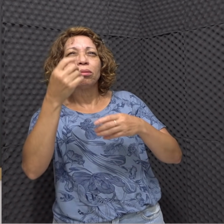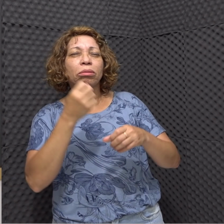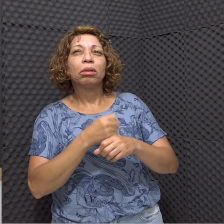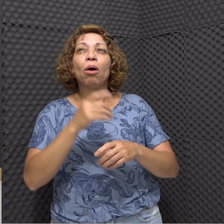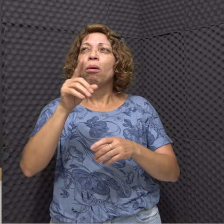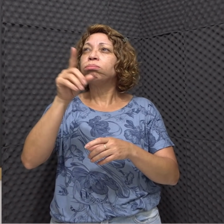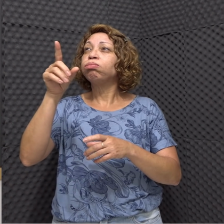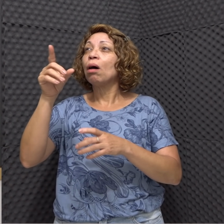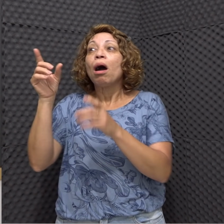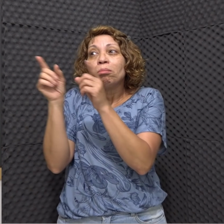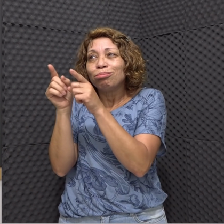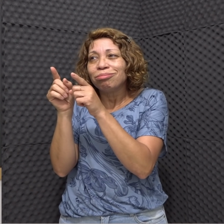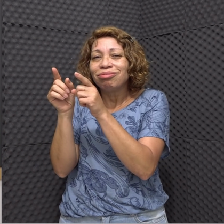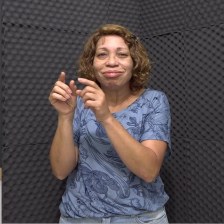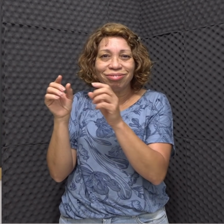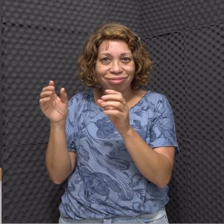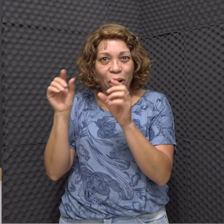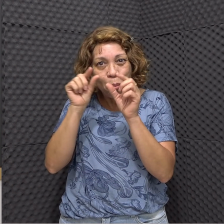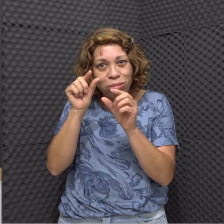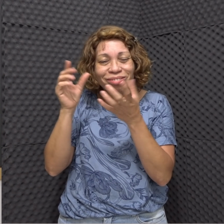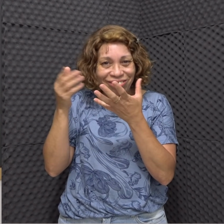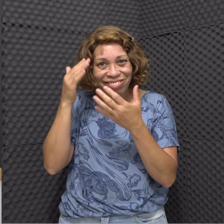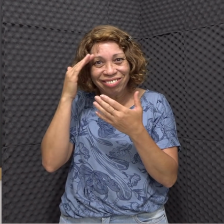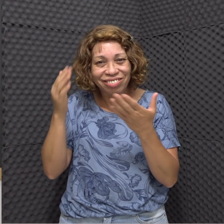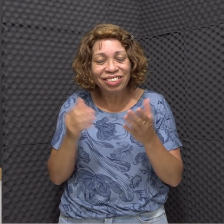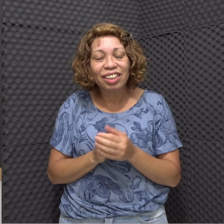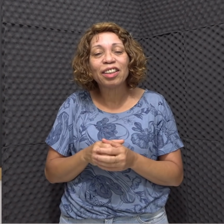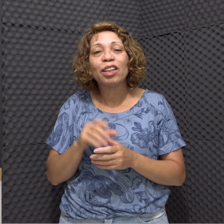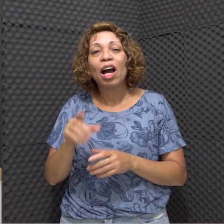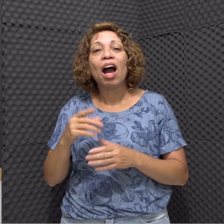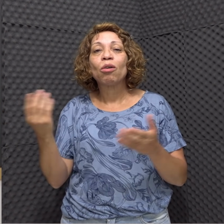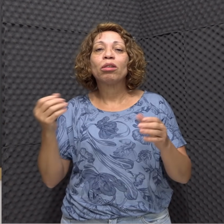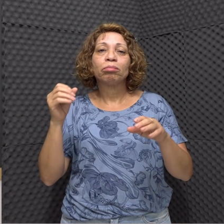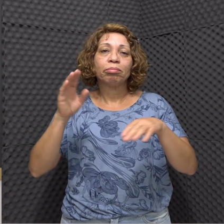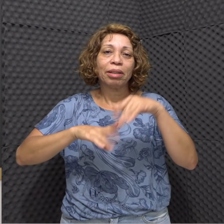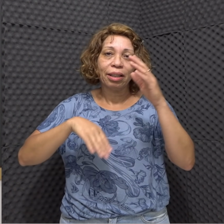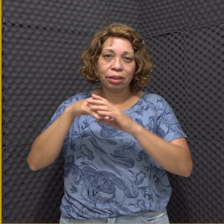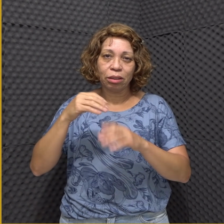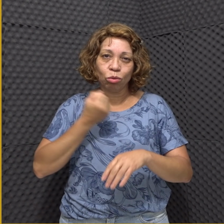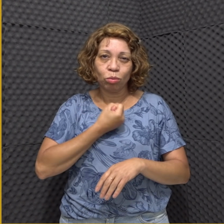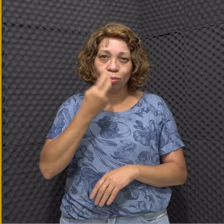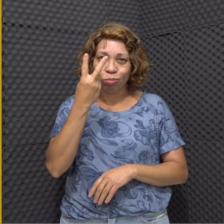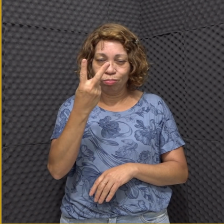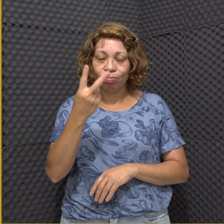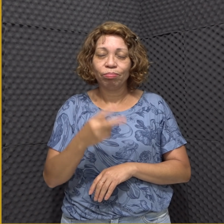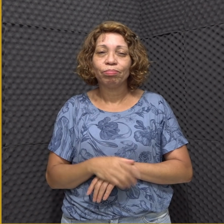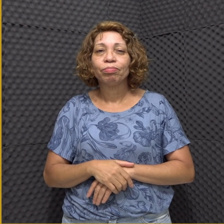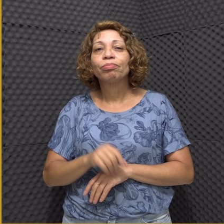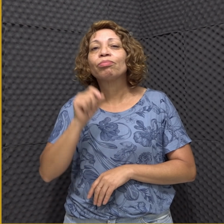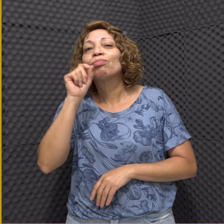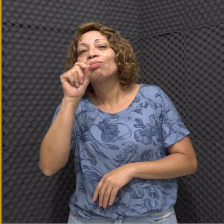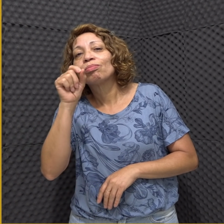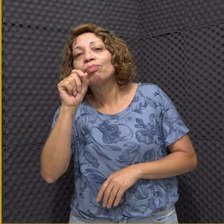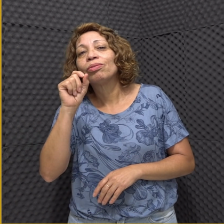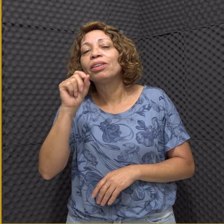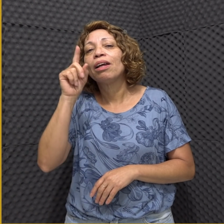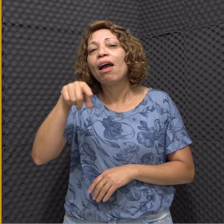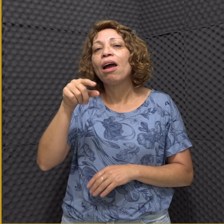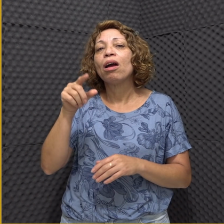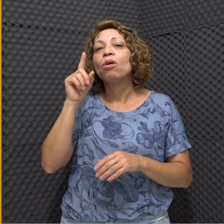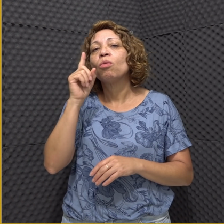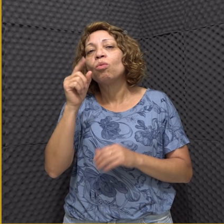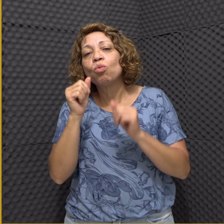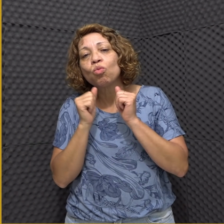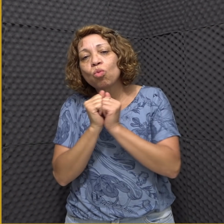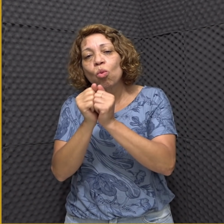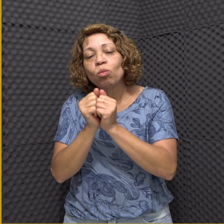você passa a ter uma visão coletiva de algo. Questão número 2. O